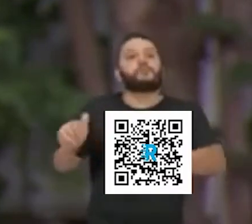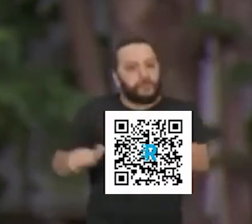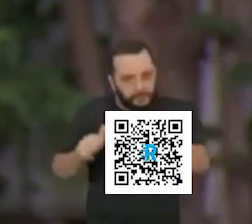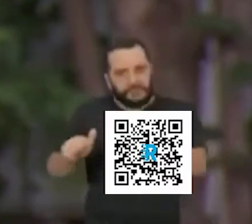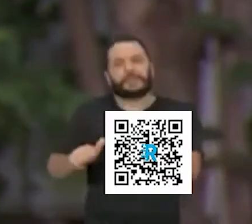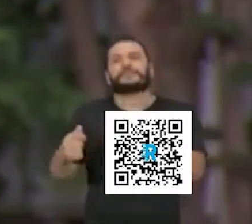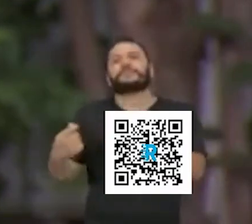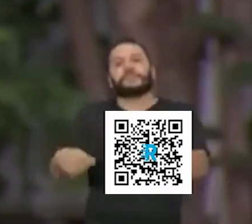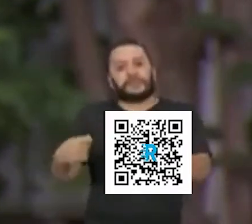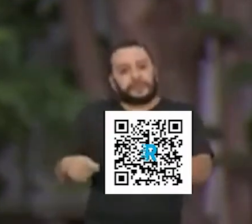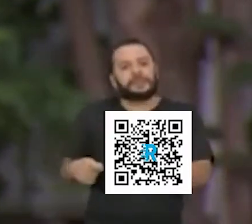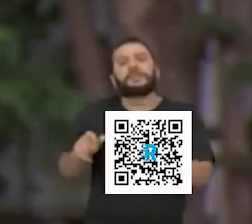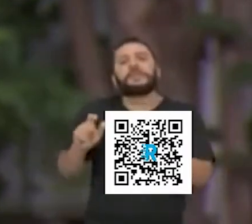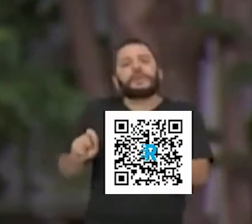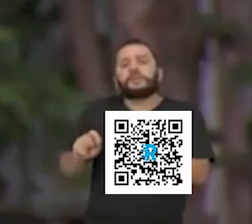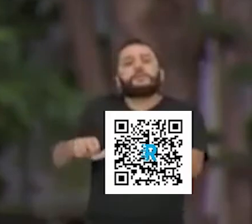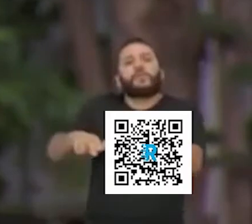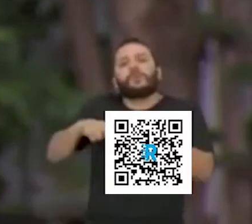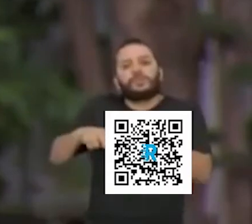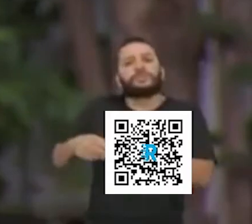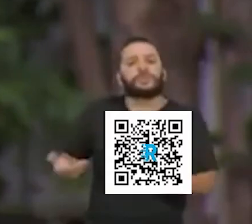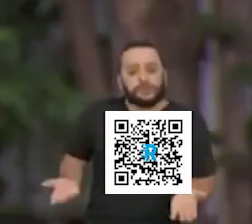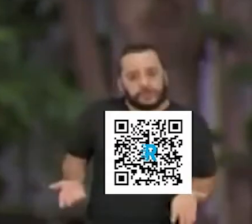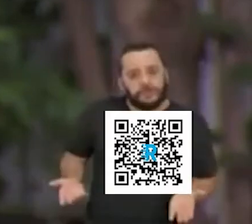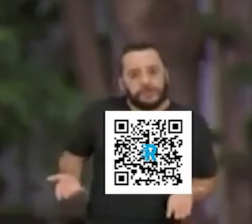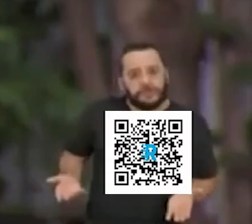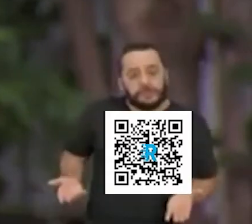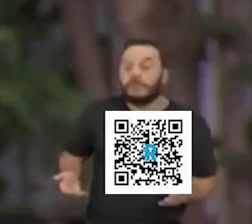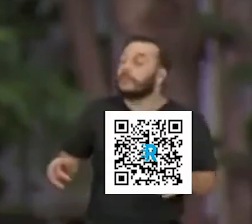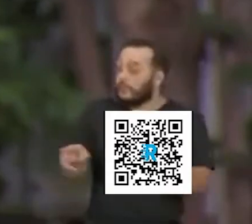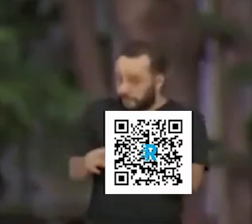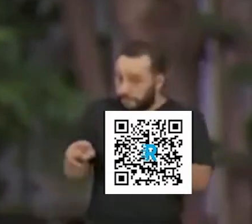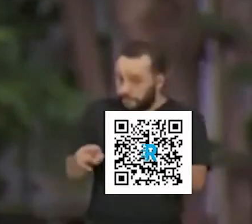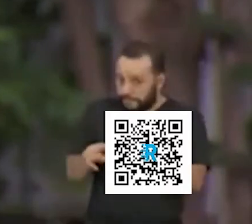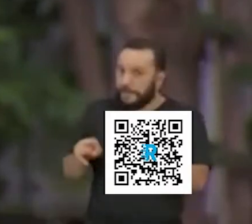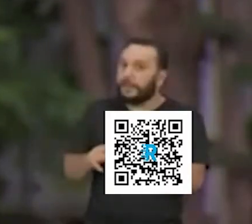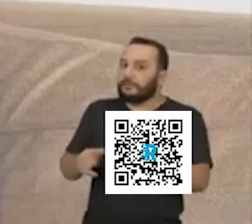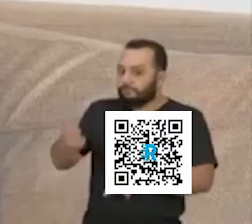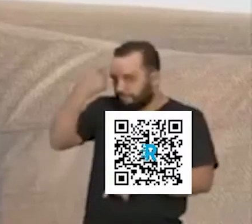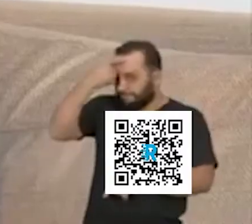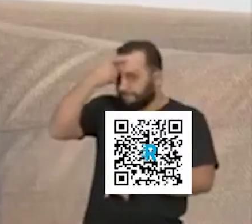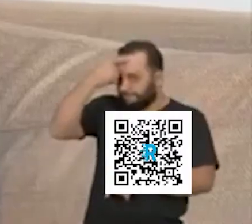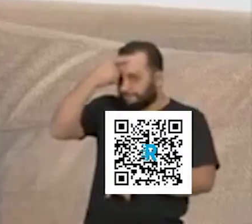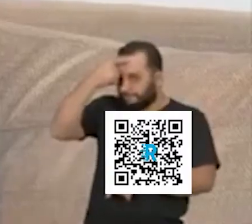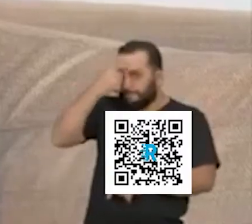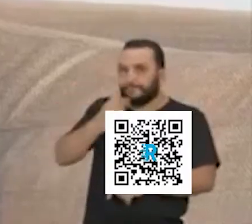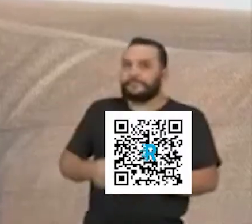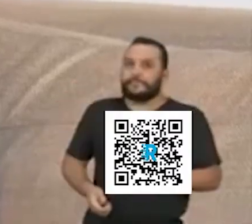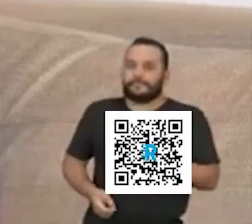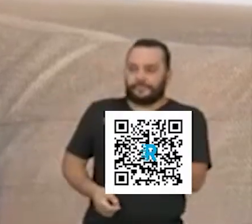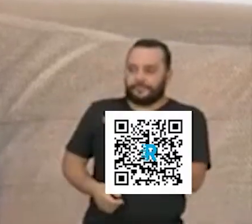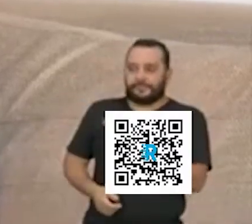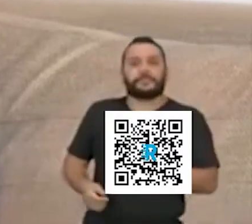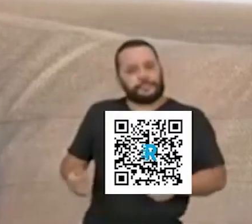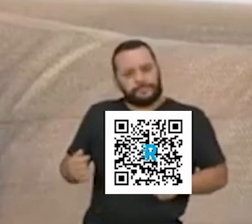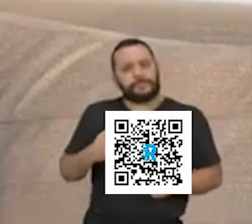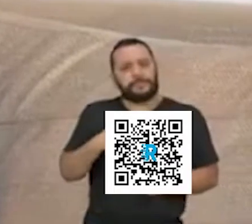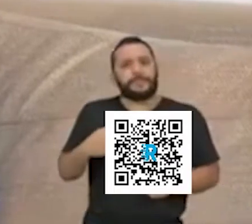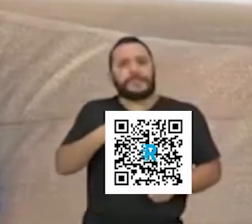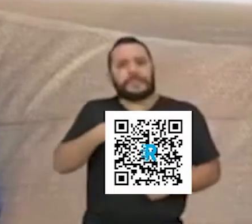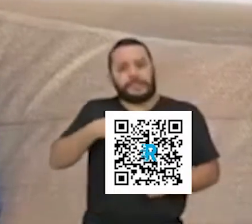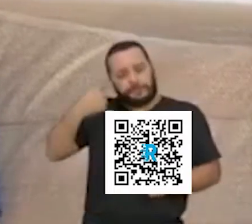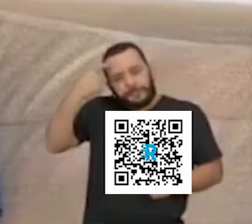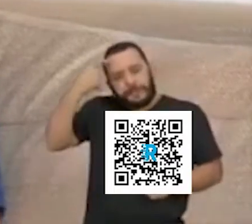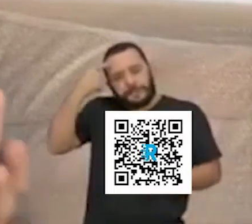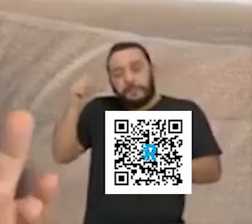um significado. E, acima de tudo, é uma questão de mentalidade. Foi transformando primeiro o modo de pensar